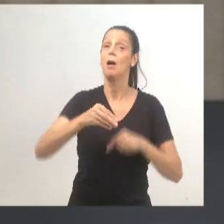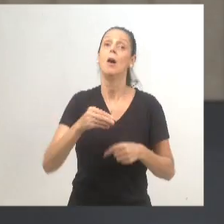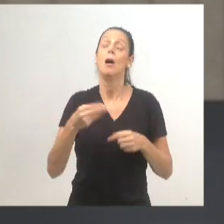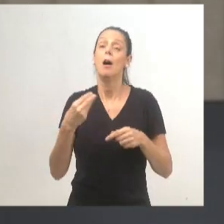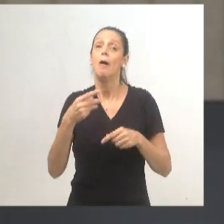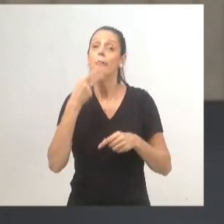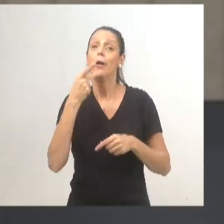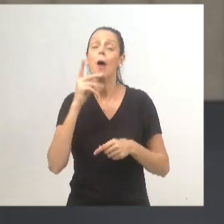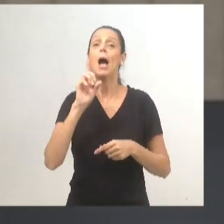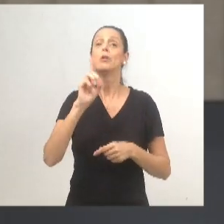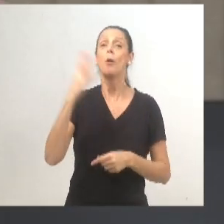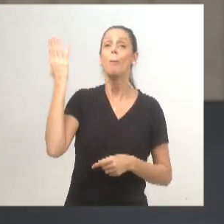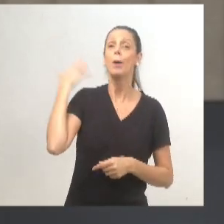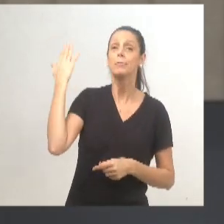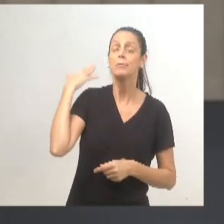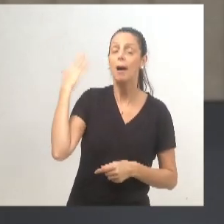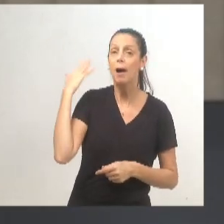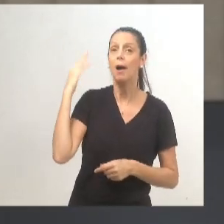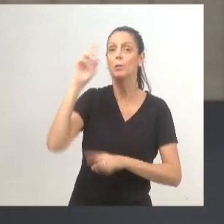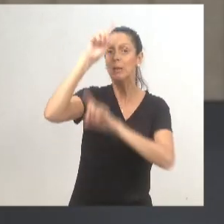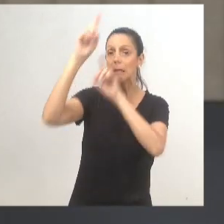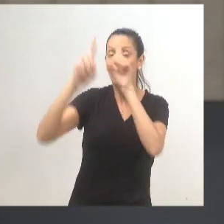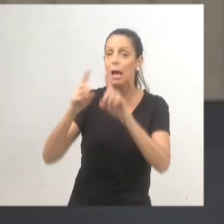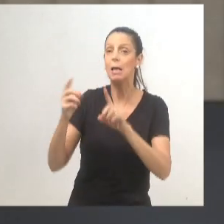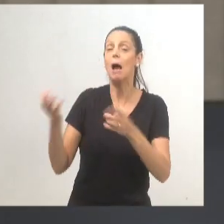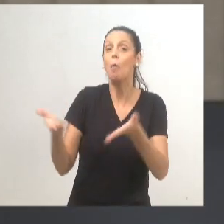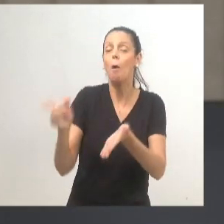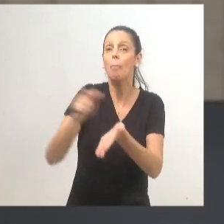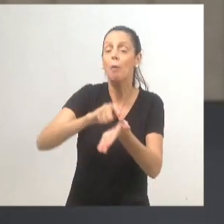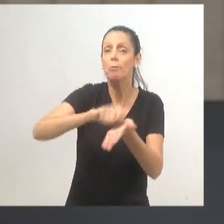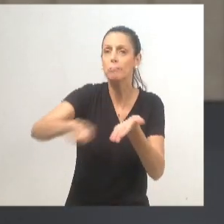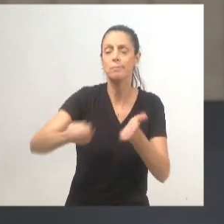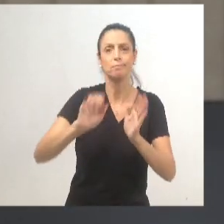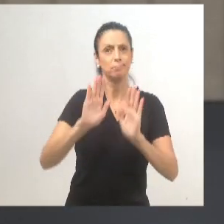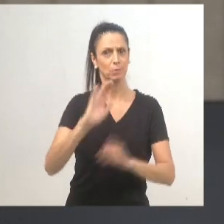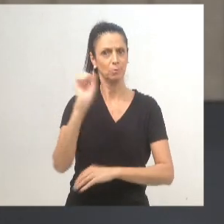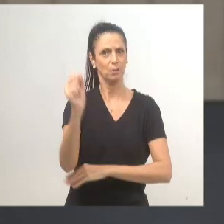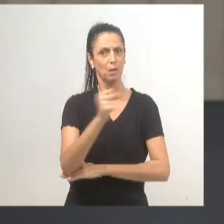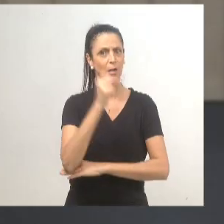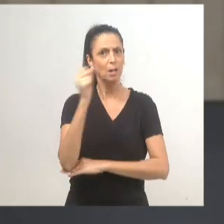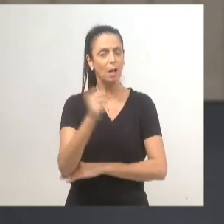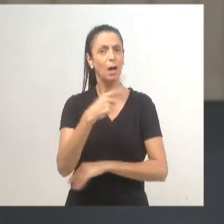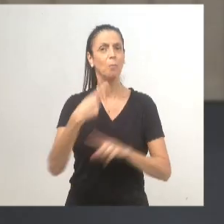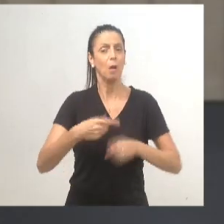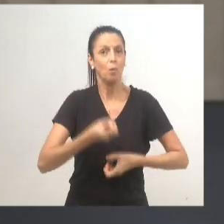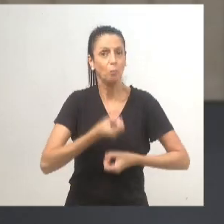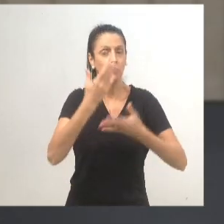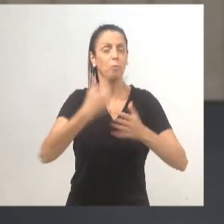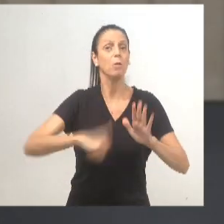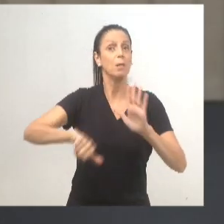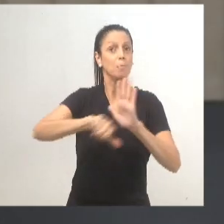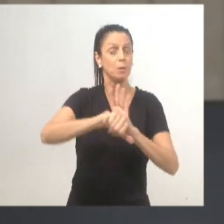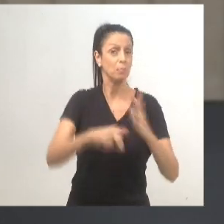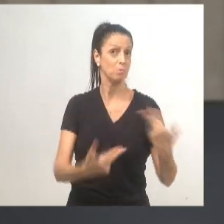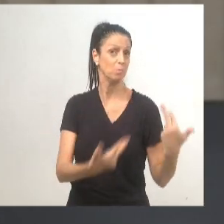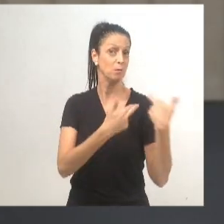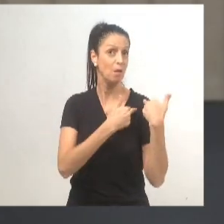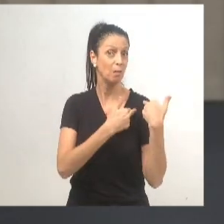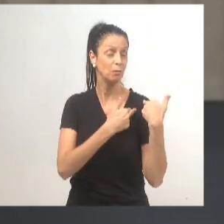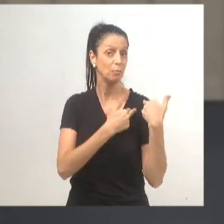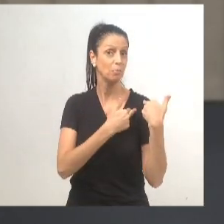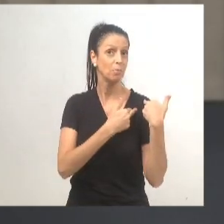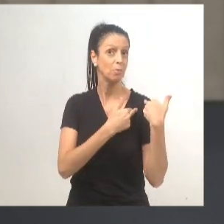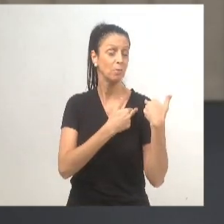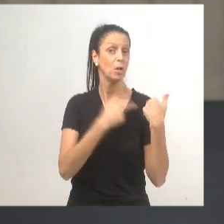foi assinado passado, então Vossa Excelência traz aqui algo muito grave, que é a confissão de um crime de responsabilidade, que o governo